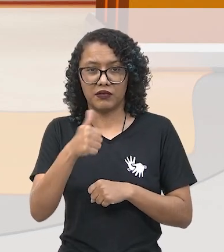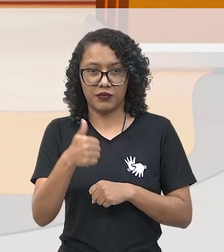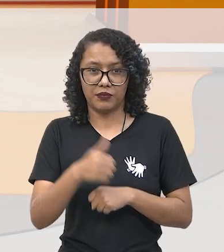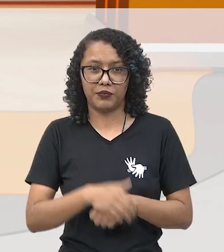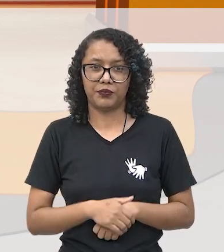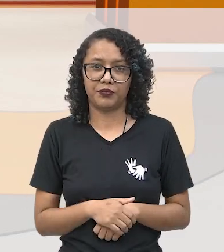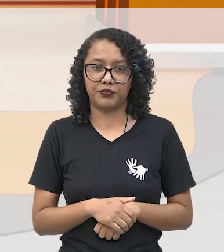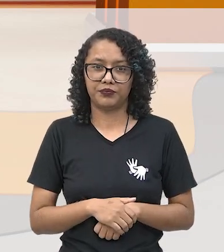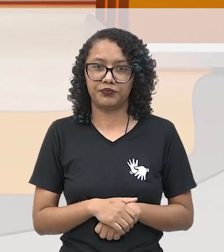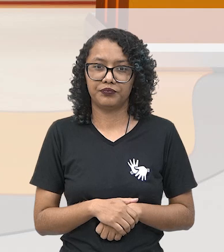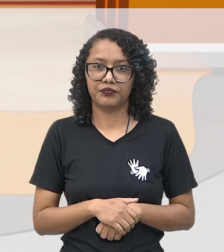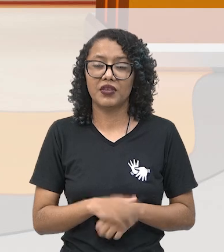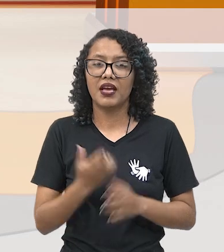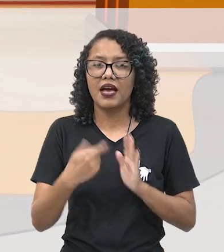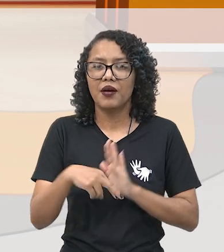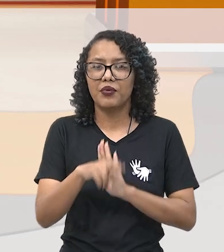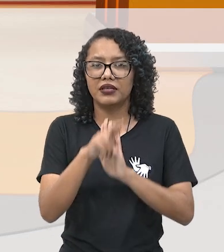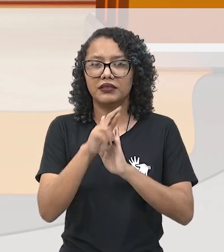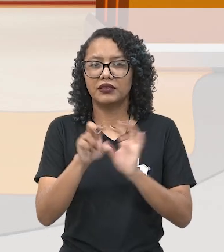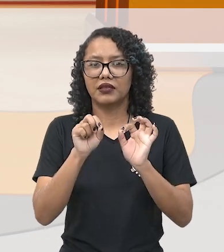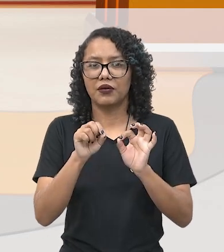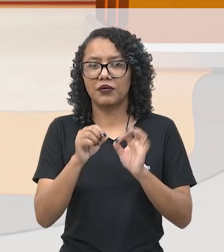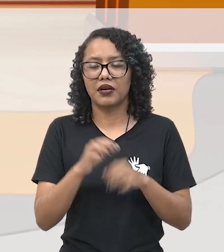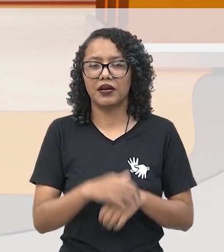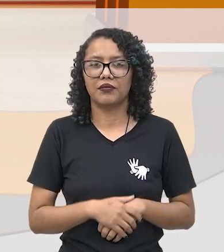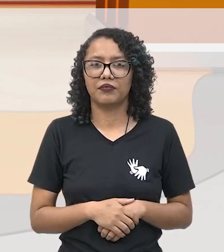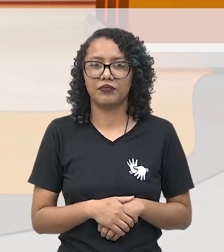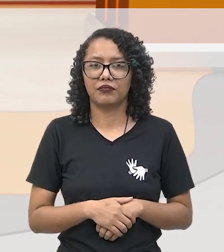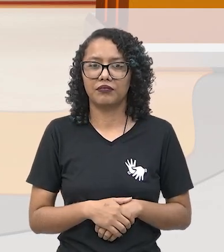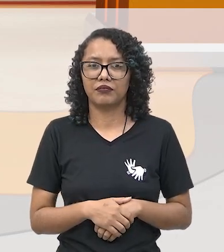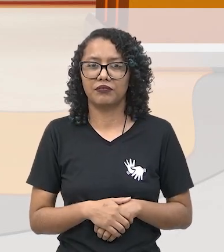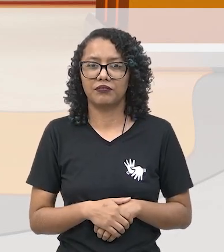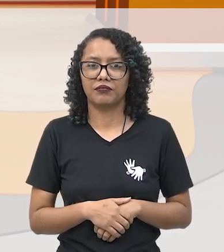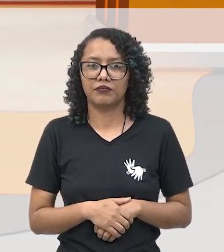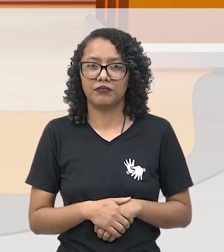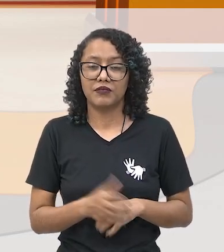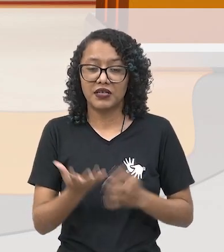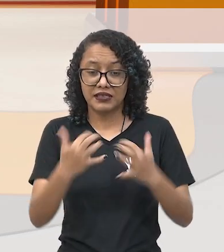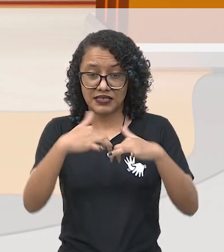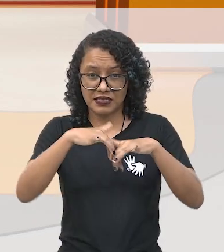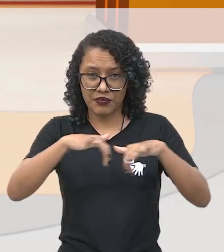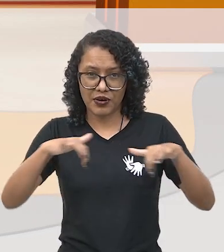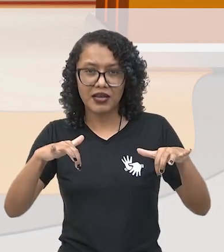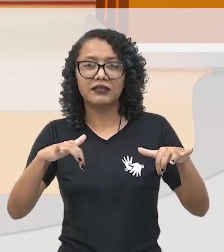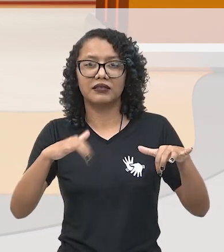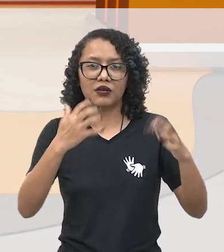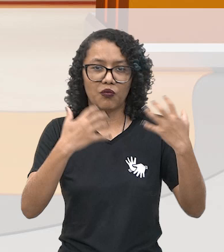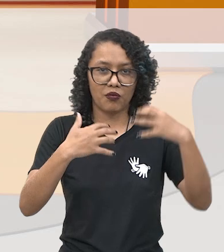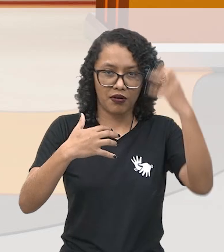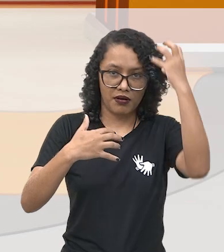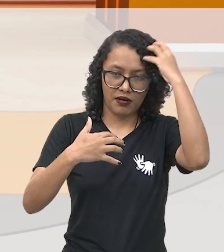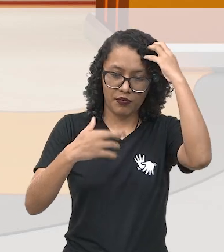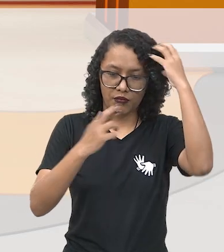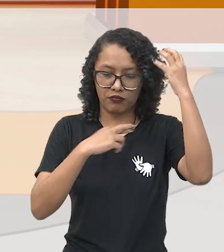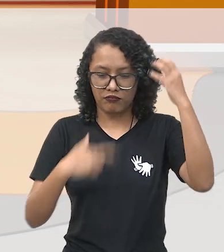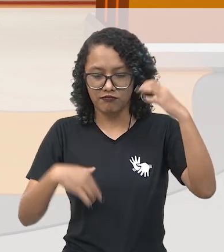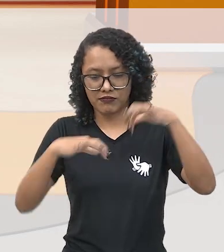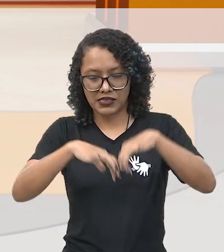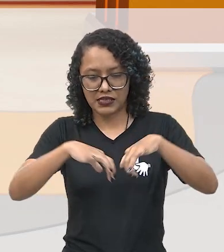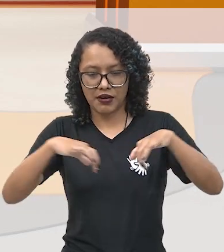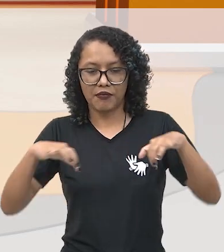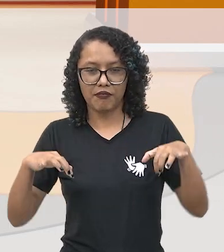ou seja, a quebra, né, significativa com o passado imperial, após, né, as